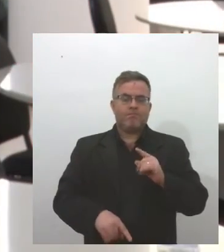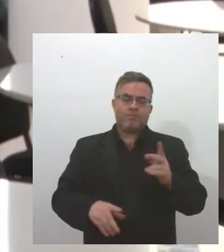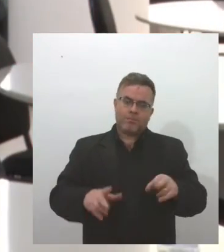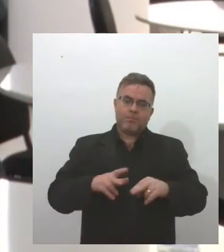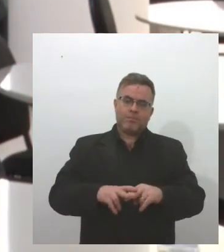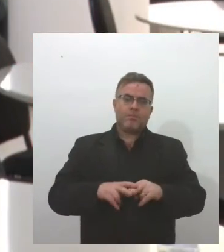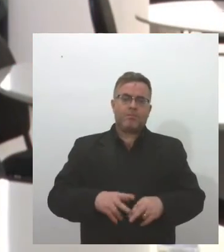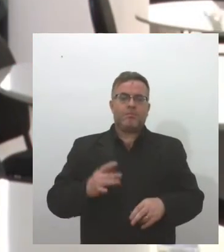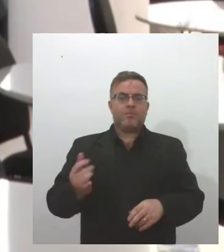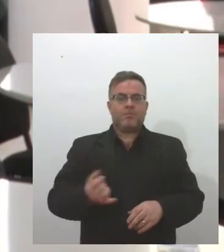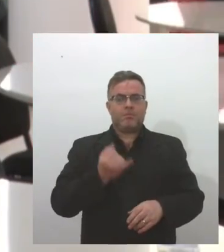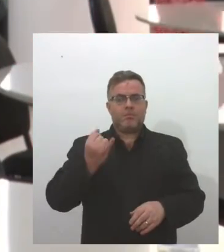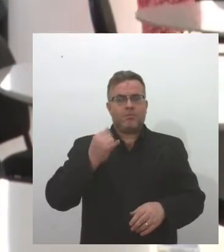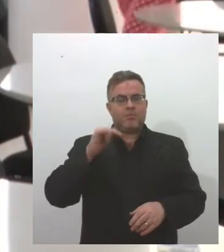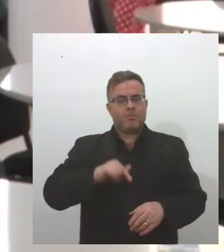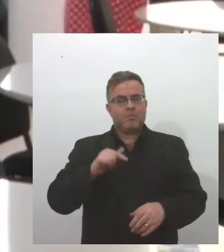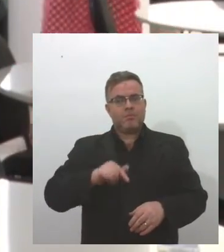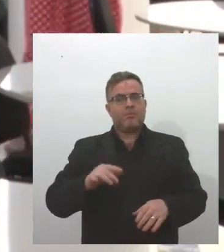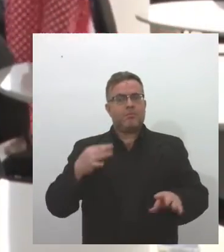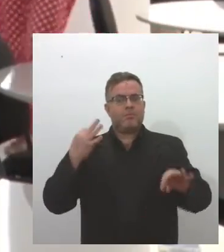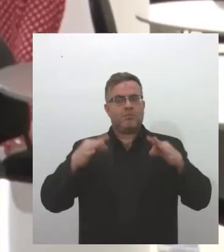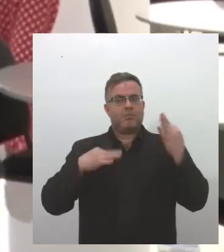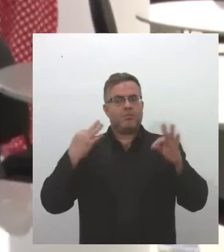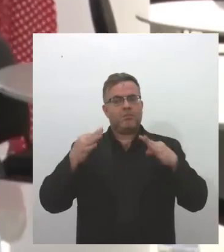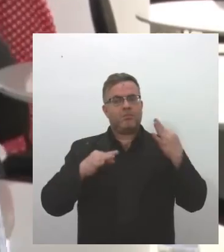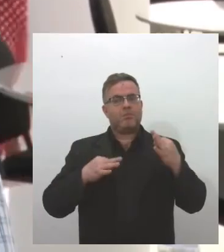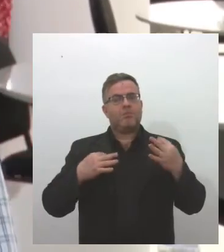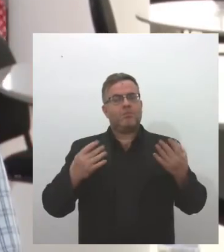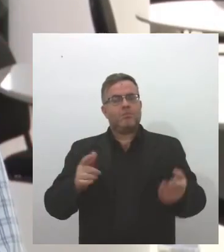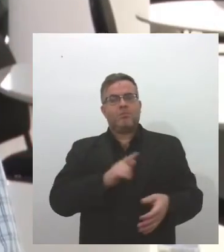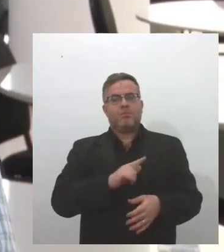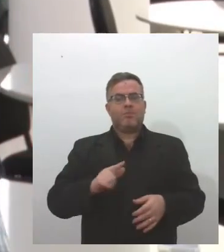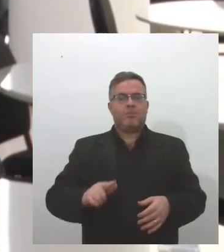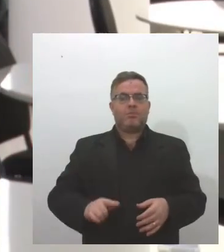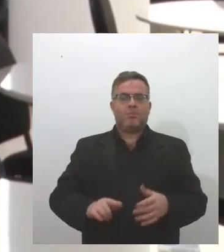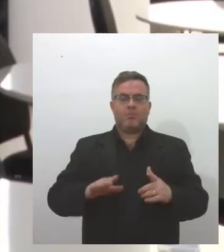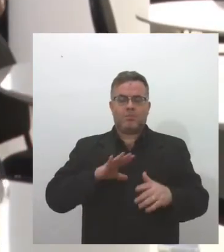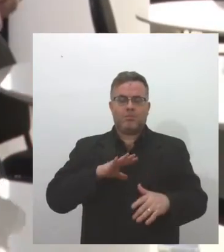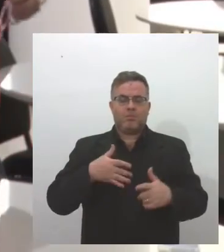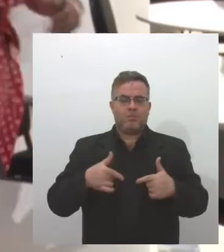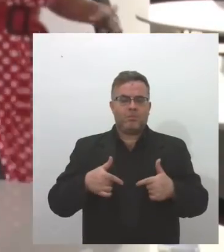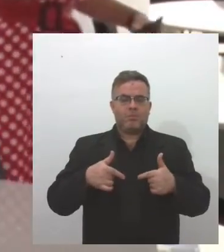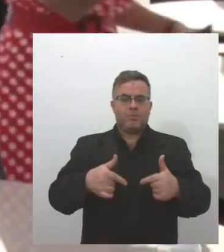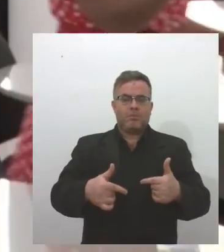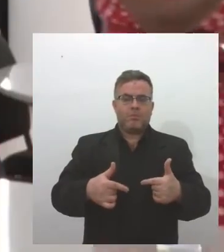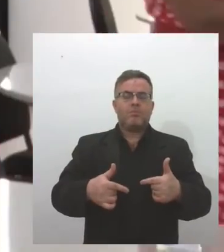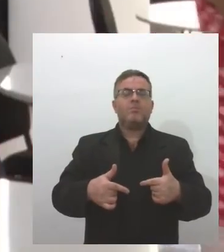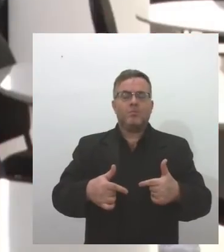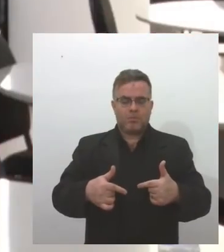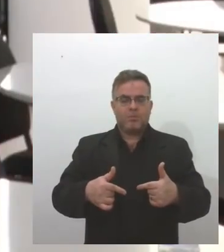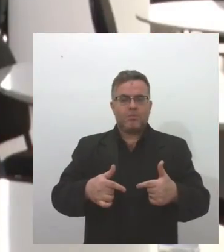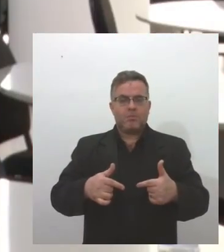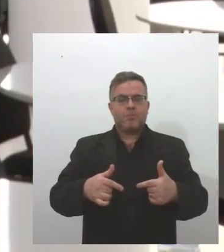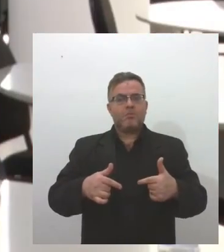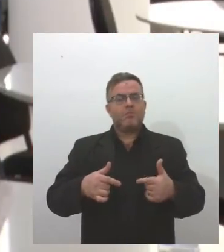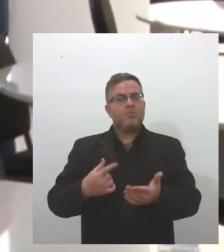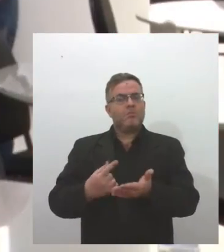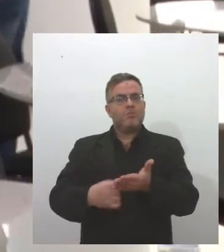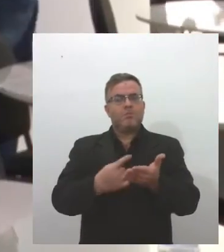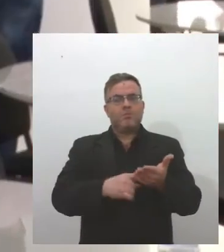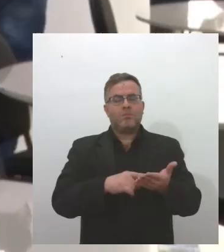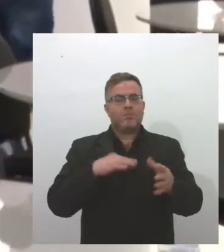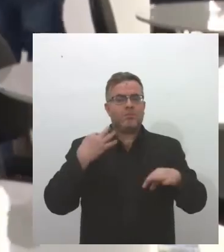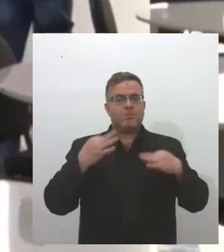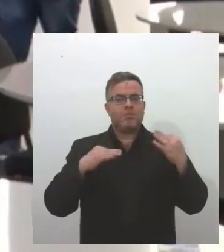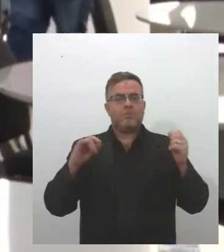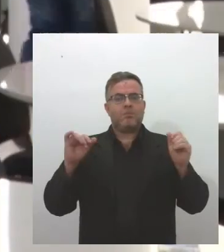muito importante para o setor do turismo e o governo do estado, ele está bastante alinhado, né, com esse segmento que traz muitos turistas para o nosso